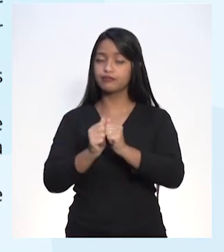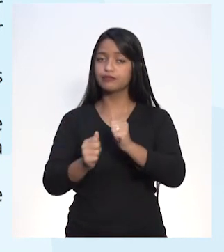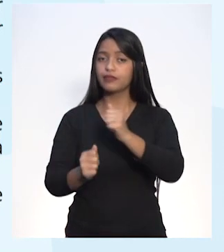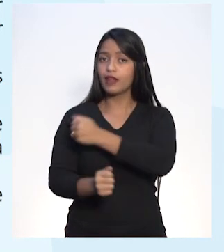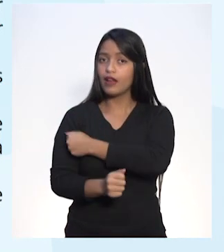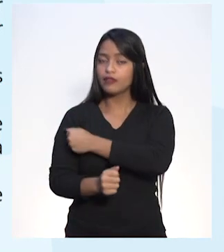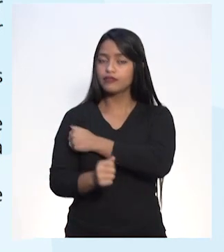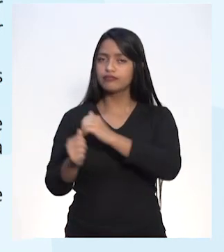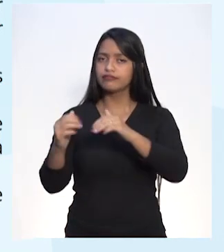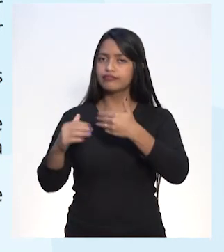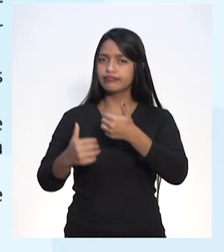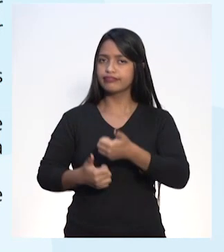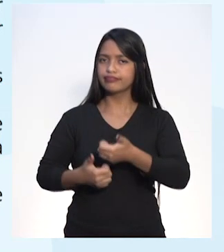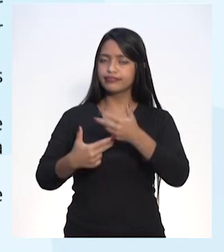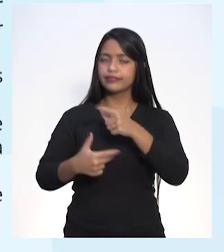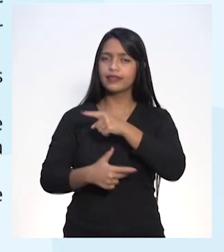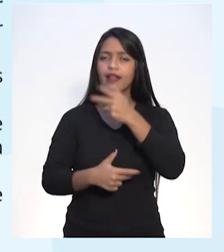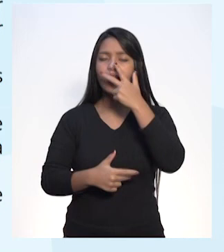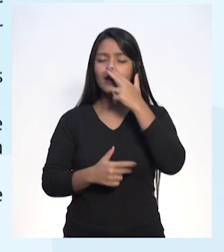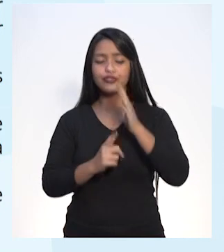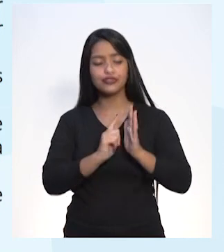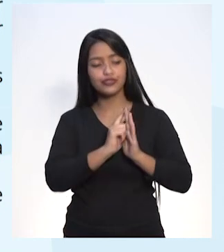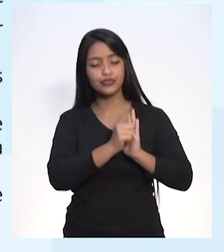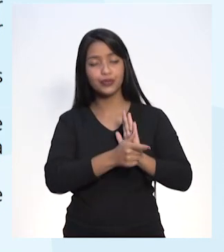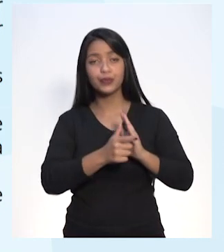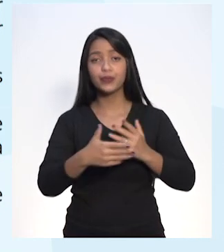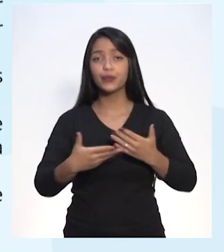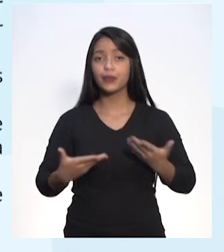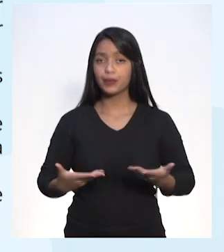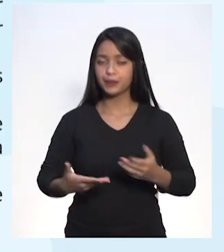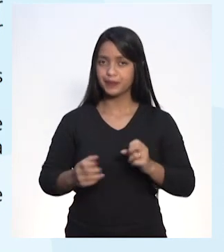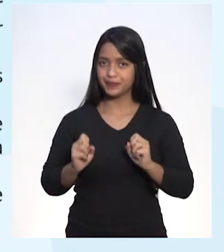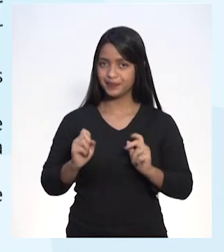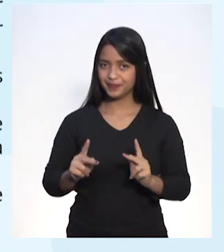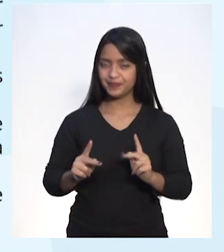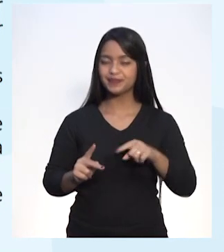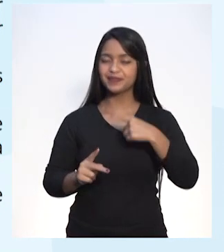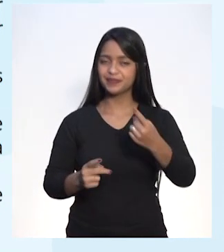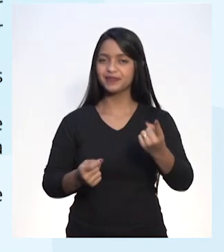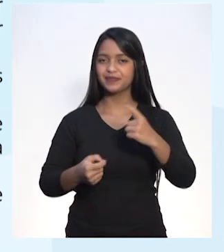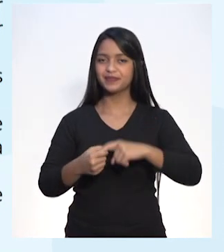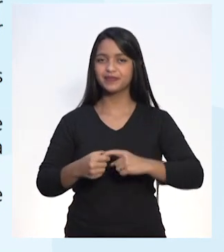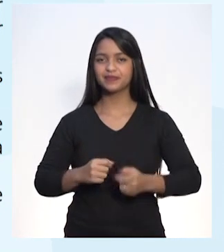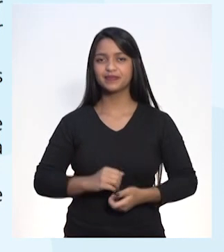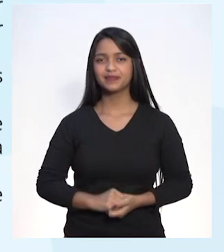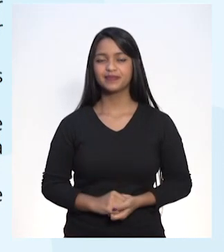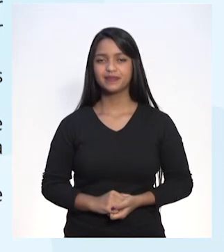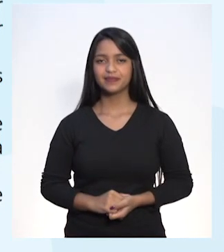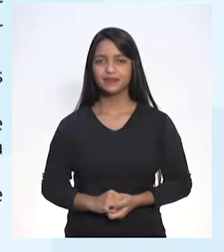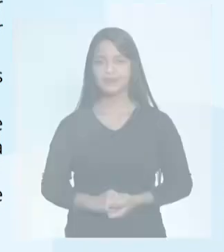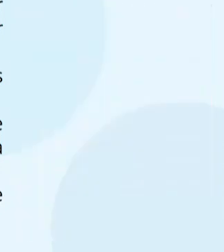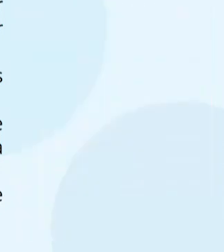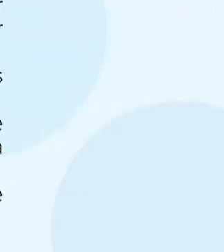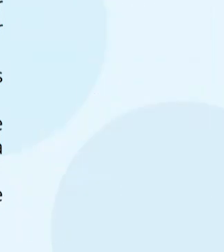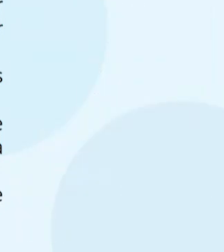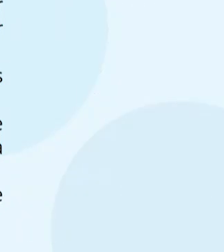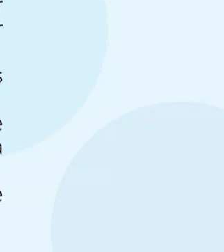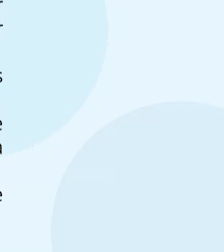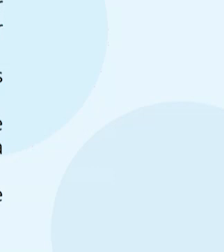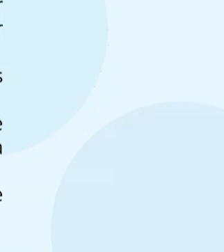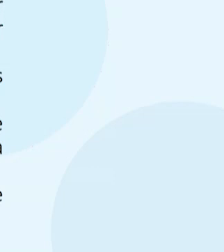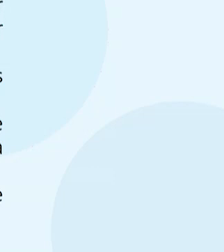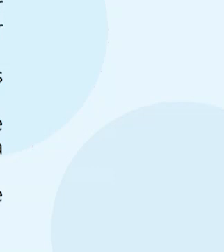crônica, o segundo, conto, o terceiro, memórias, romance, e embaixo fala que é um texto de suporte da